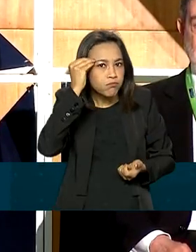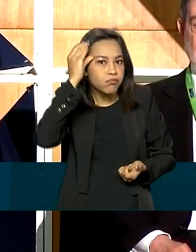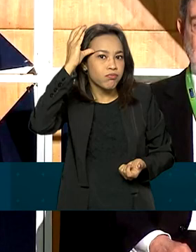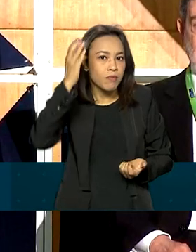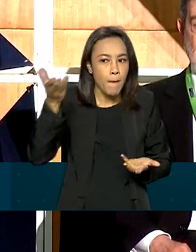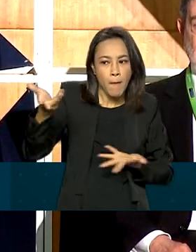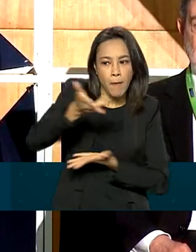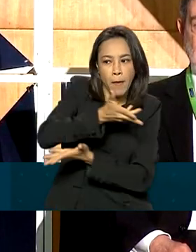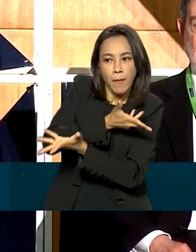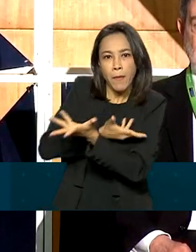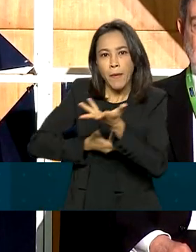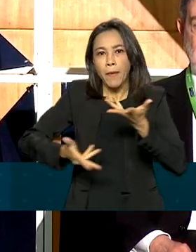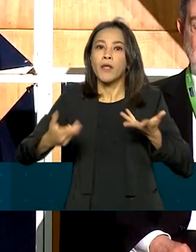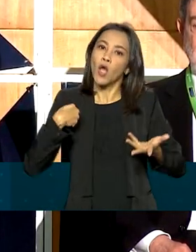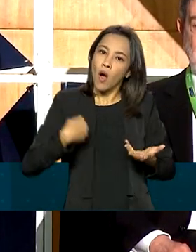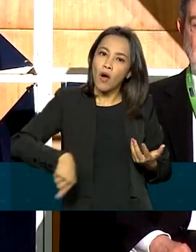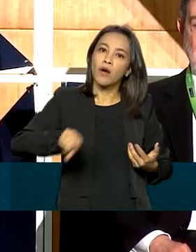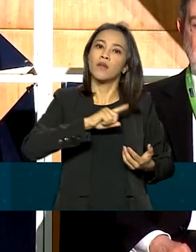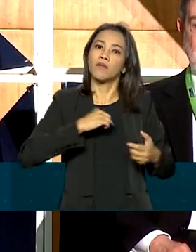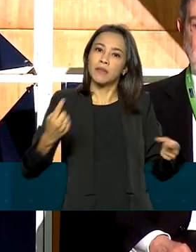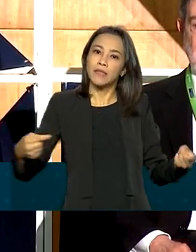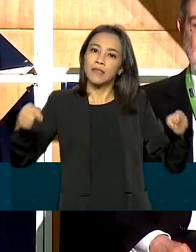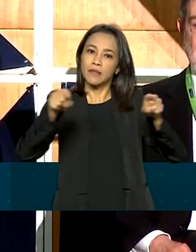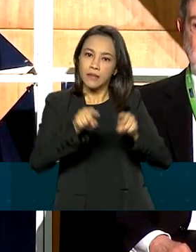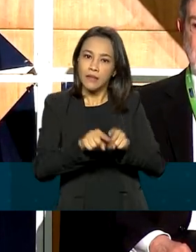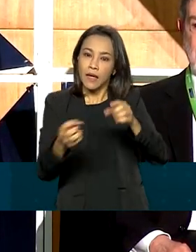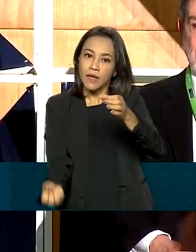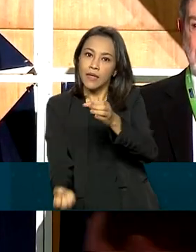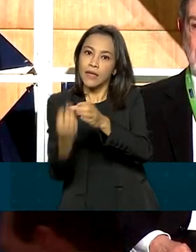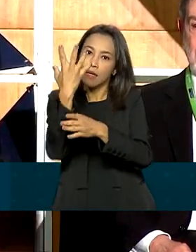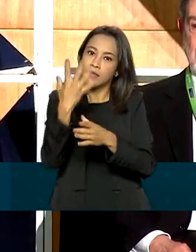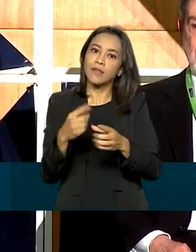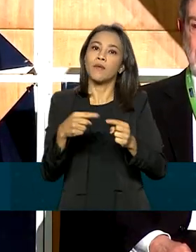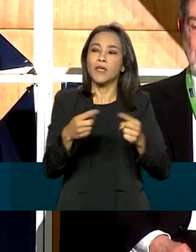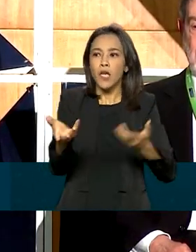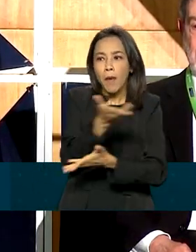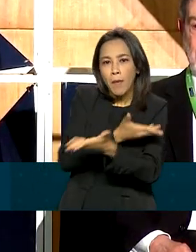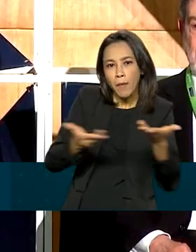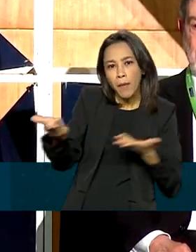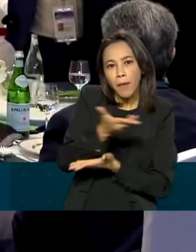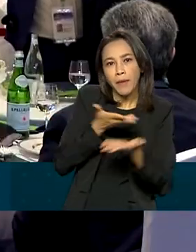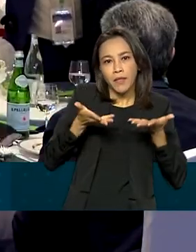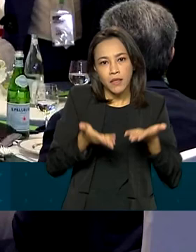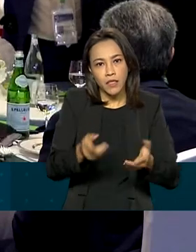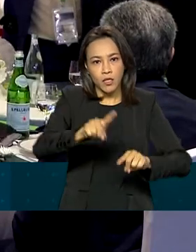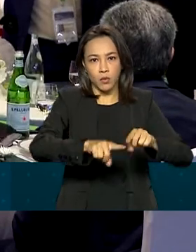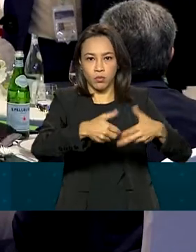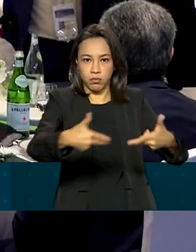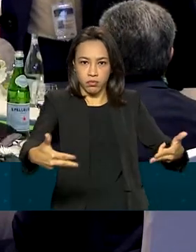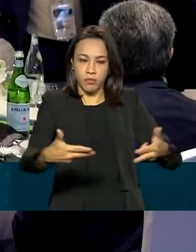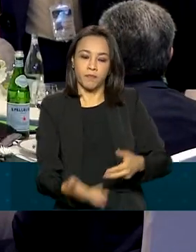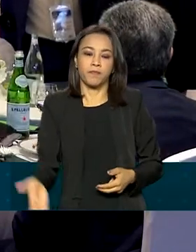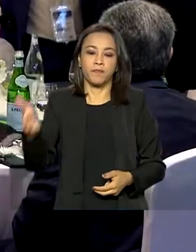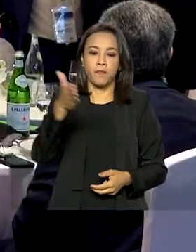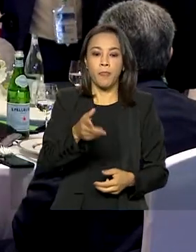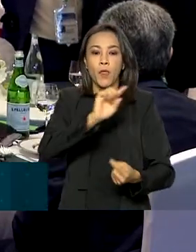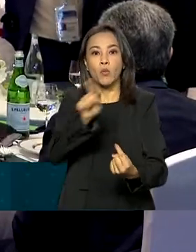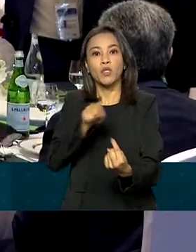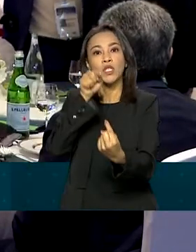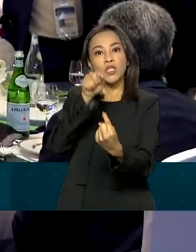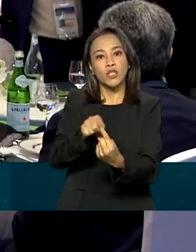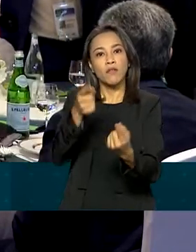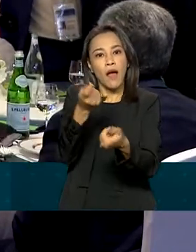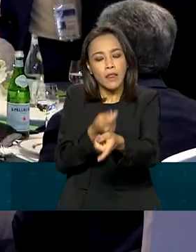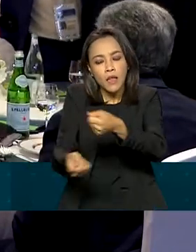sócios justamente na criação e na reciclagem desses recursos. O objetivo é fazer